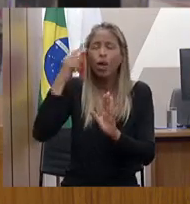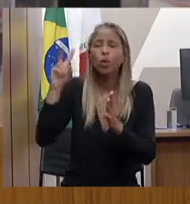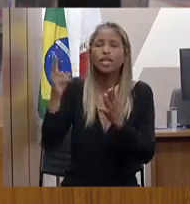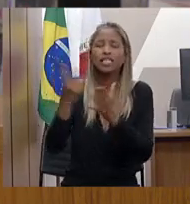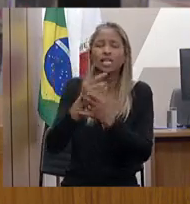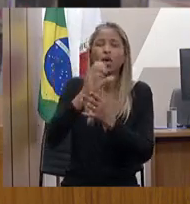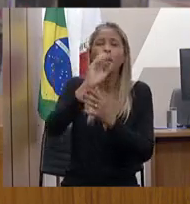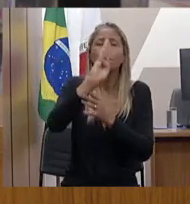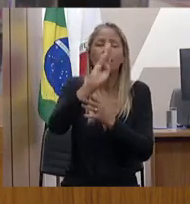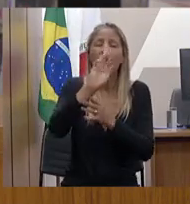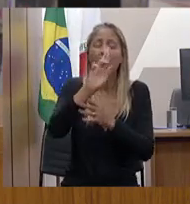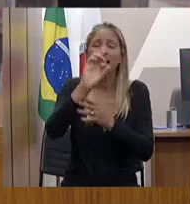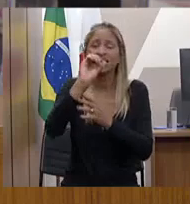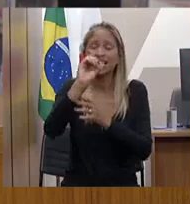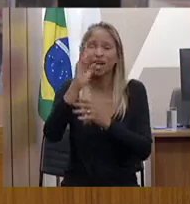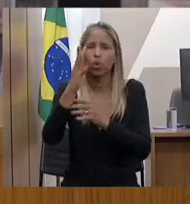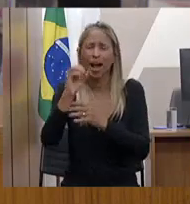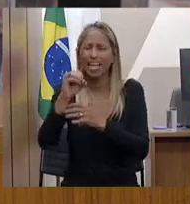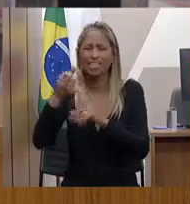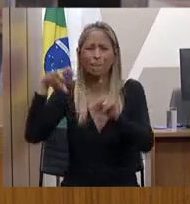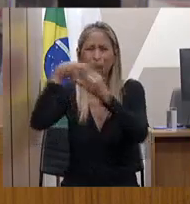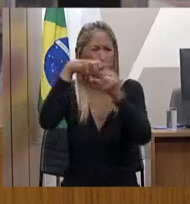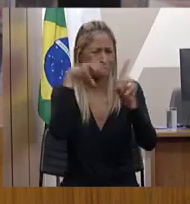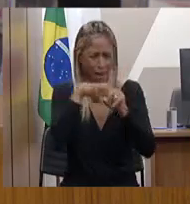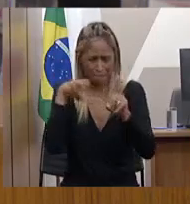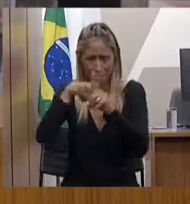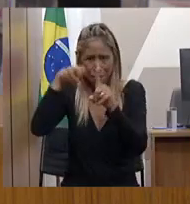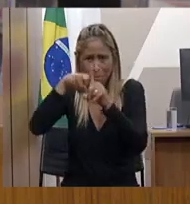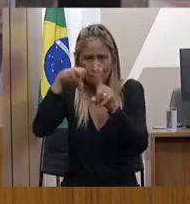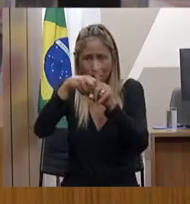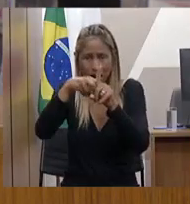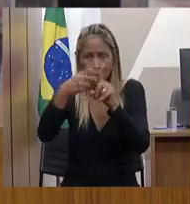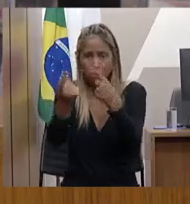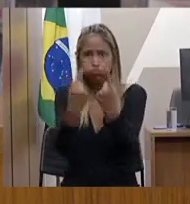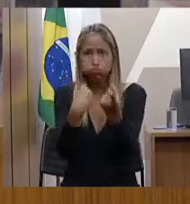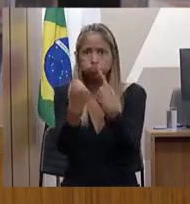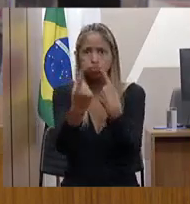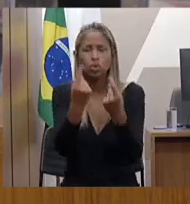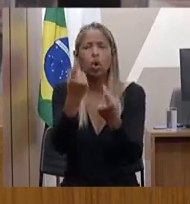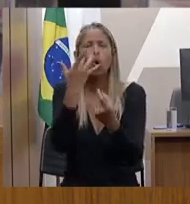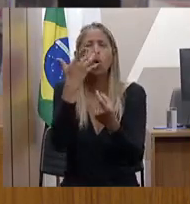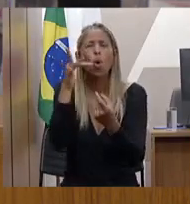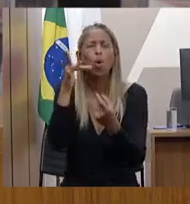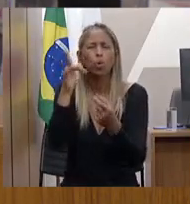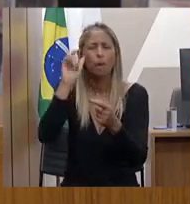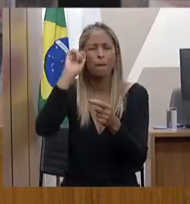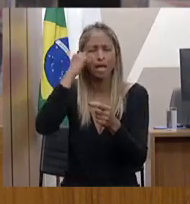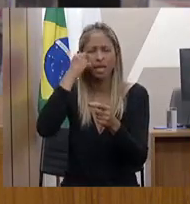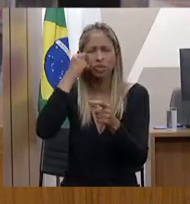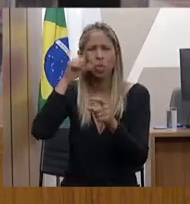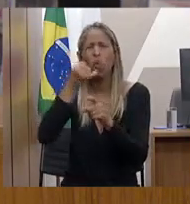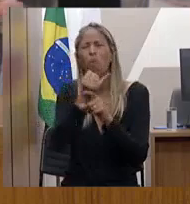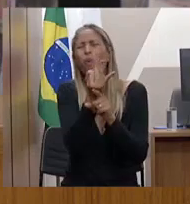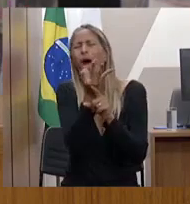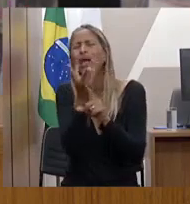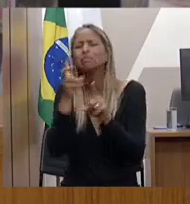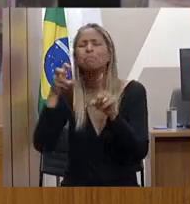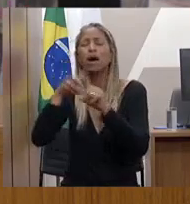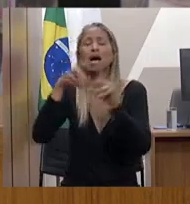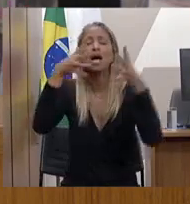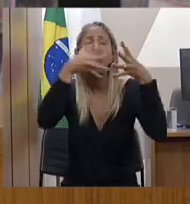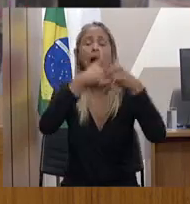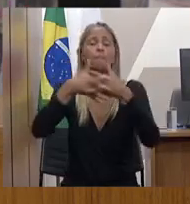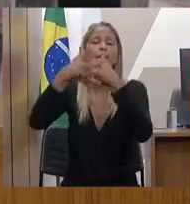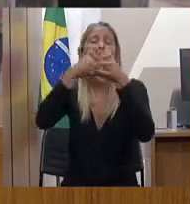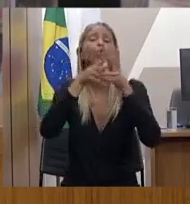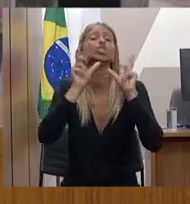040 e pergunta porque que tem tanto acidente ou por que que na estrada de Ouro Preto hoje tem tanta acidente tanta interrupção são os caminhões das